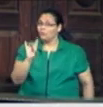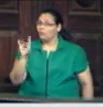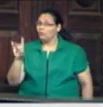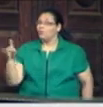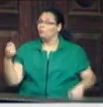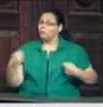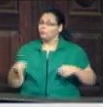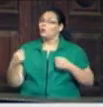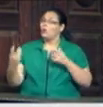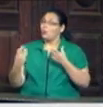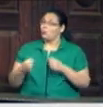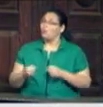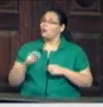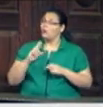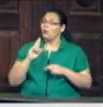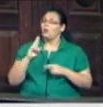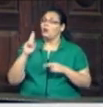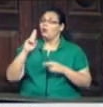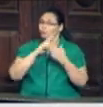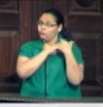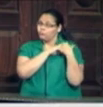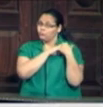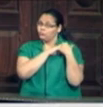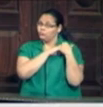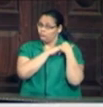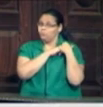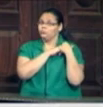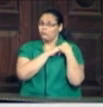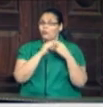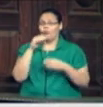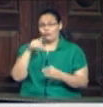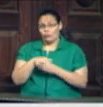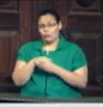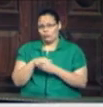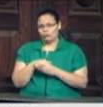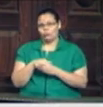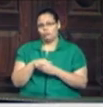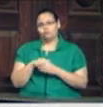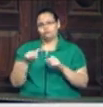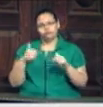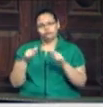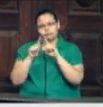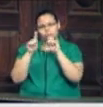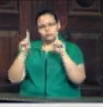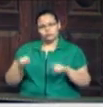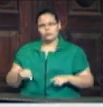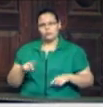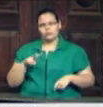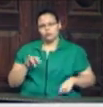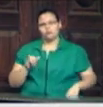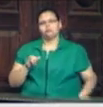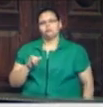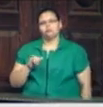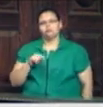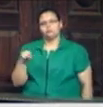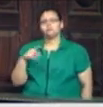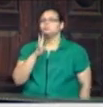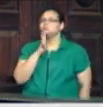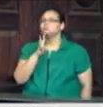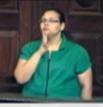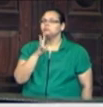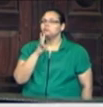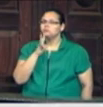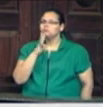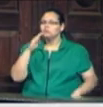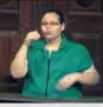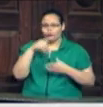deve assumir a responsabilidade do seu voto. Os servidores públicos vão tomar conhecimento do